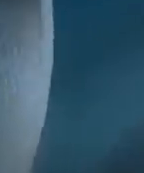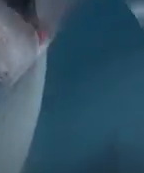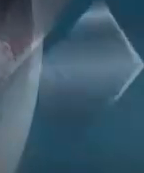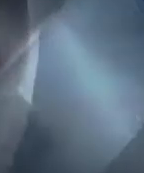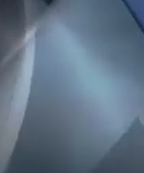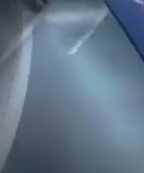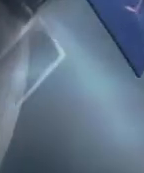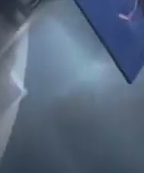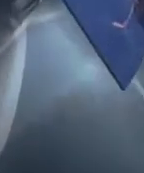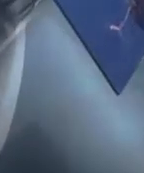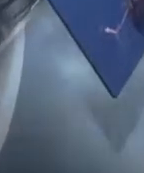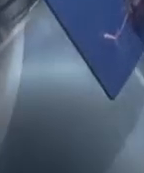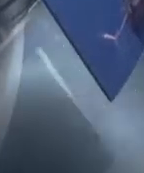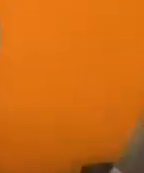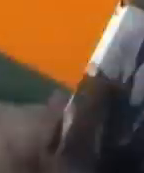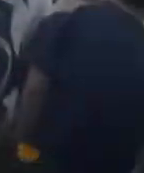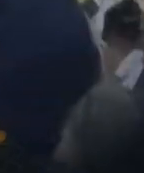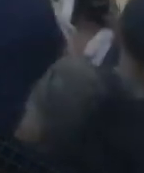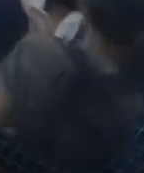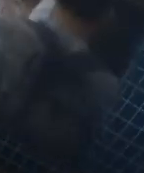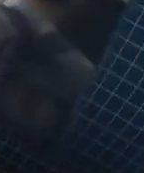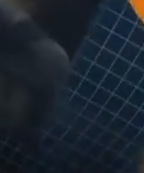E aí